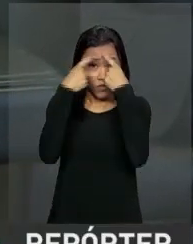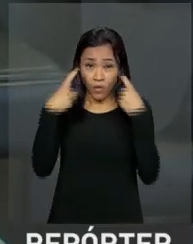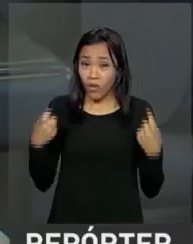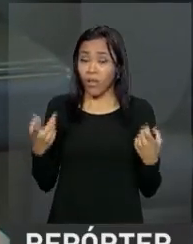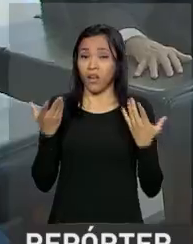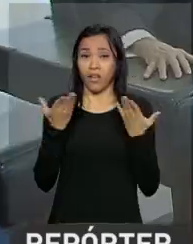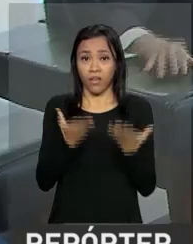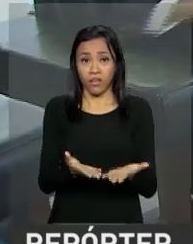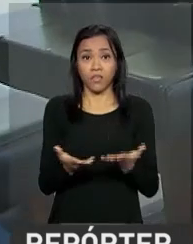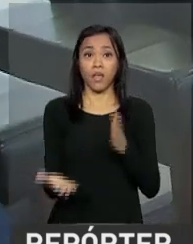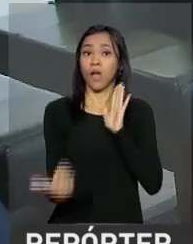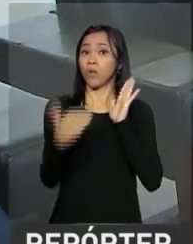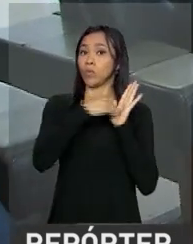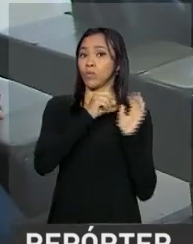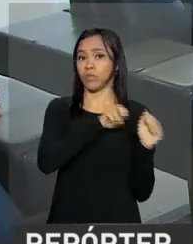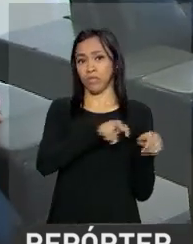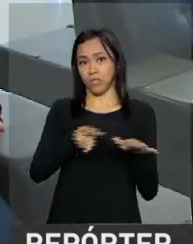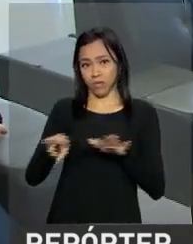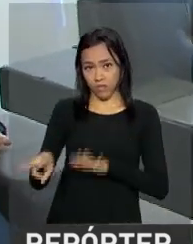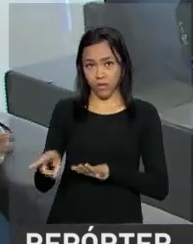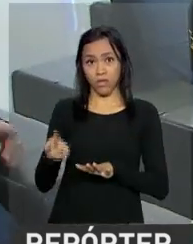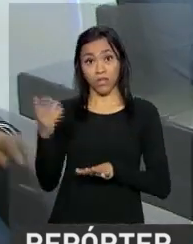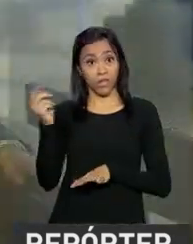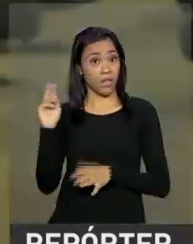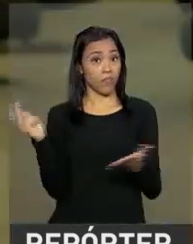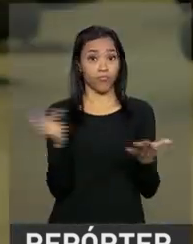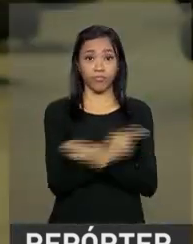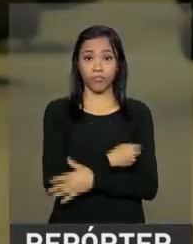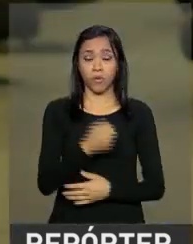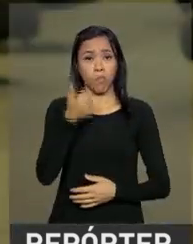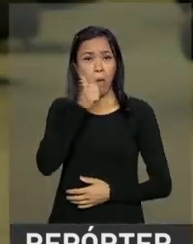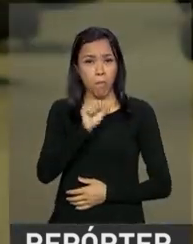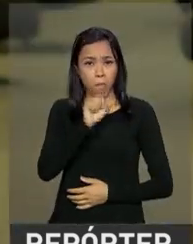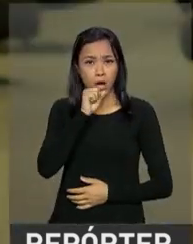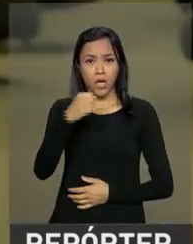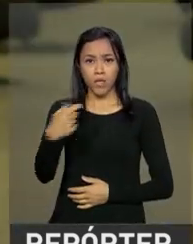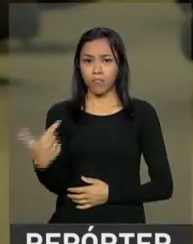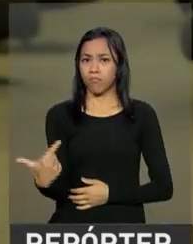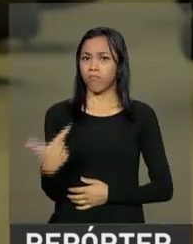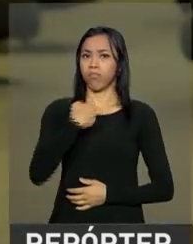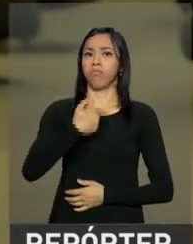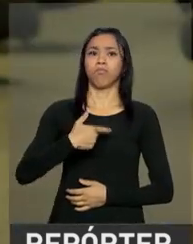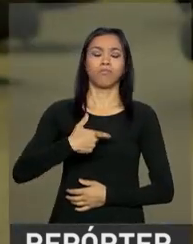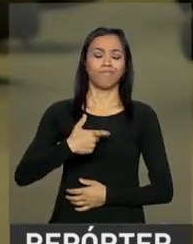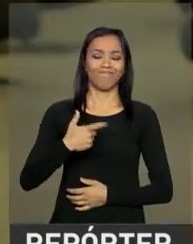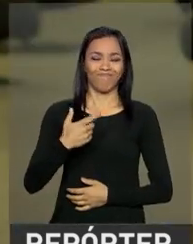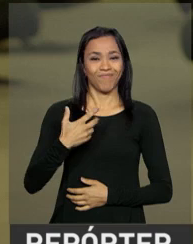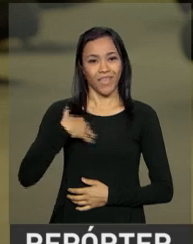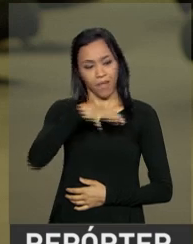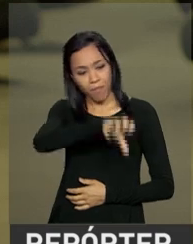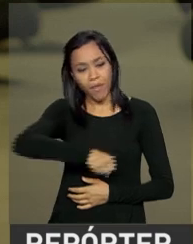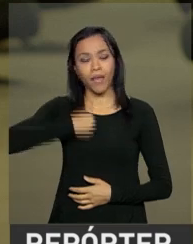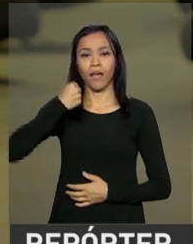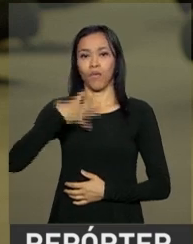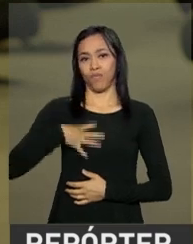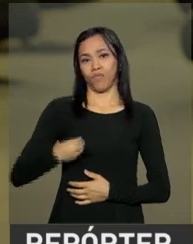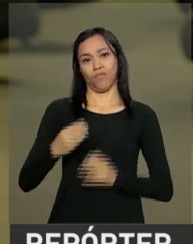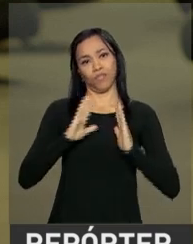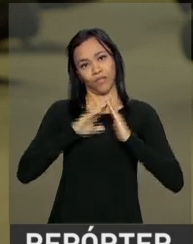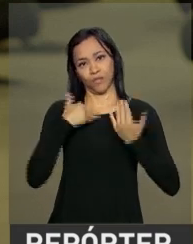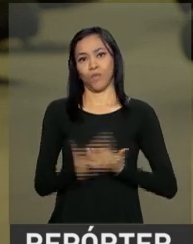violência durante a última semana, que culminou com o assassinato de uma mãe que havia ido buscar o filho na escola durante o dia de